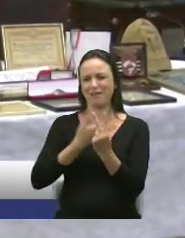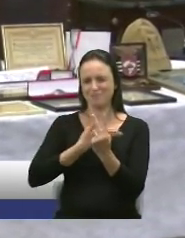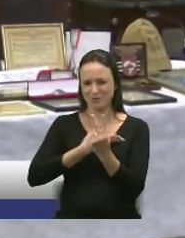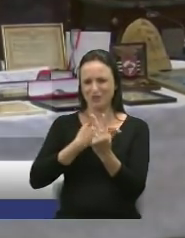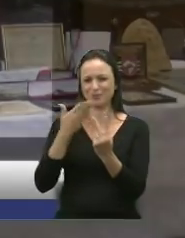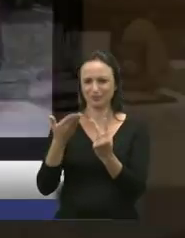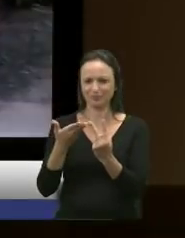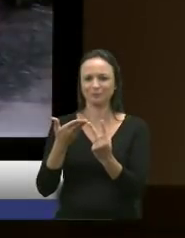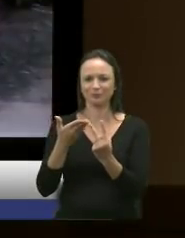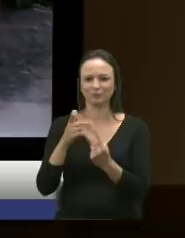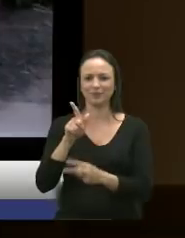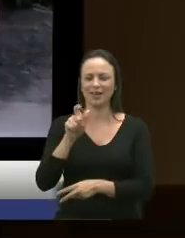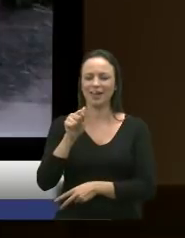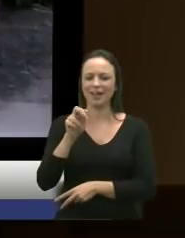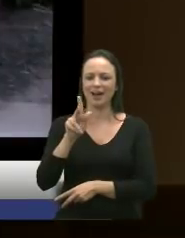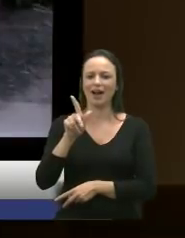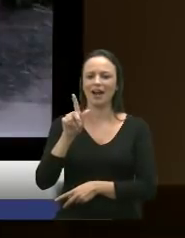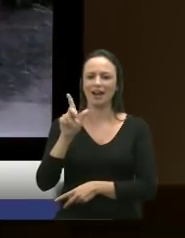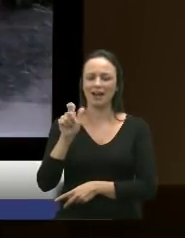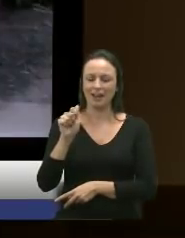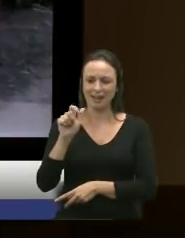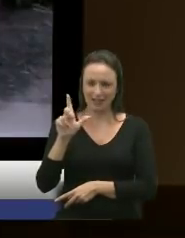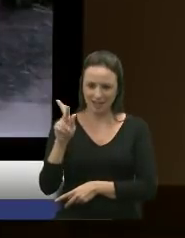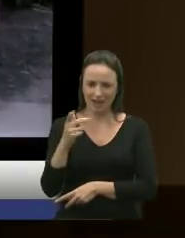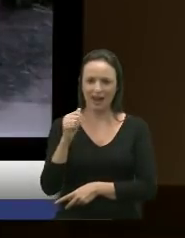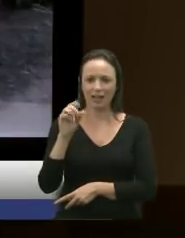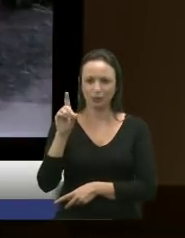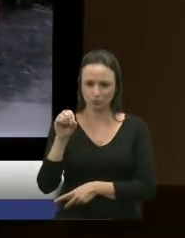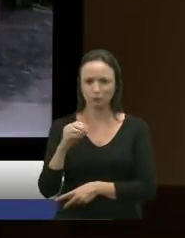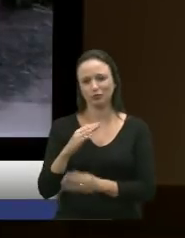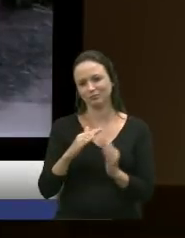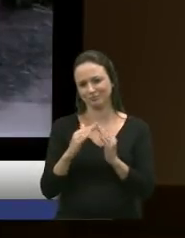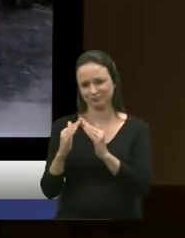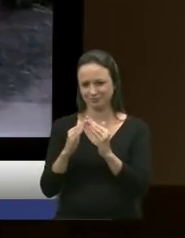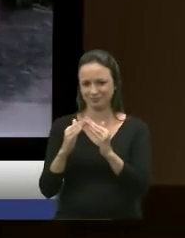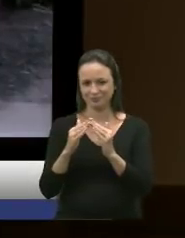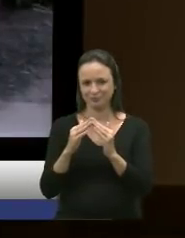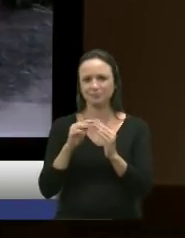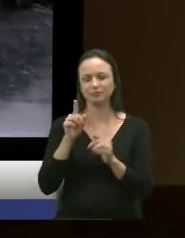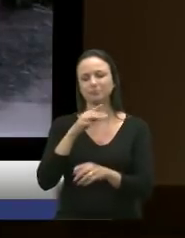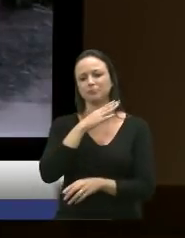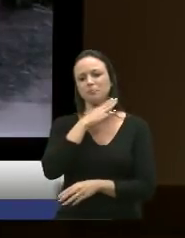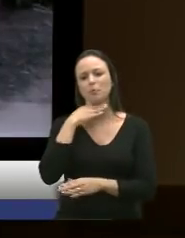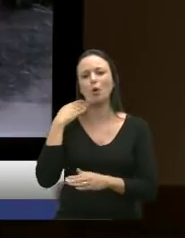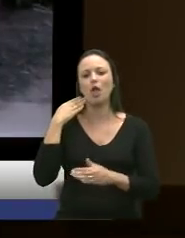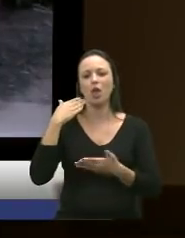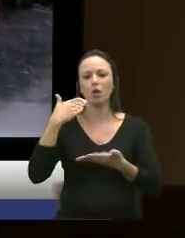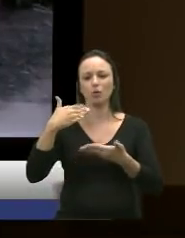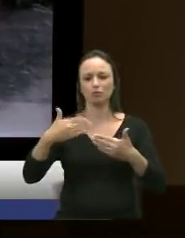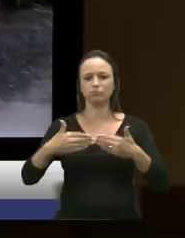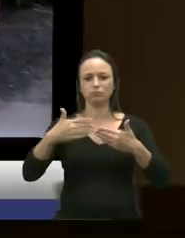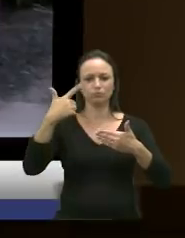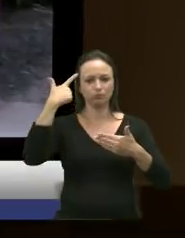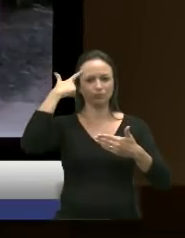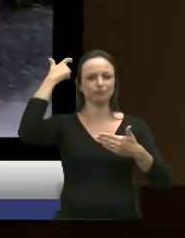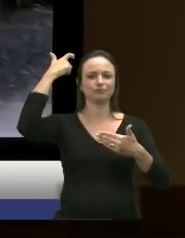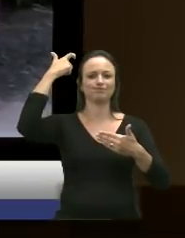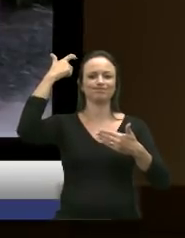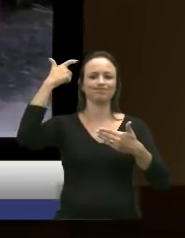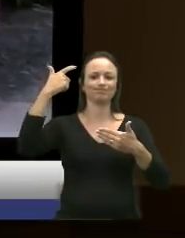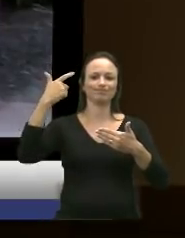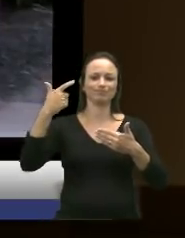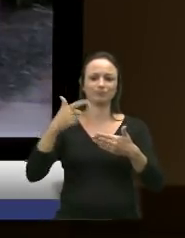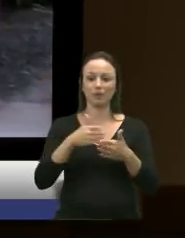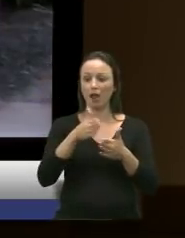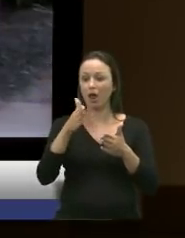foto, o Galhardo, amigo de Torrinha, vizinhos, portanto, que morreu na trincheira do lado dele com um tiro na cabeça, na